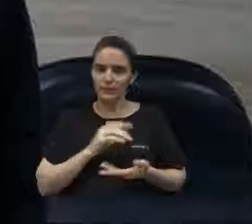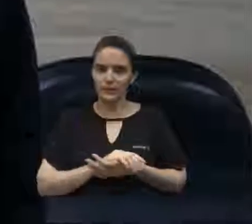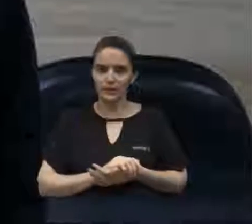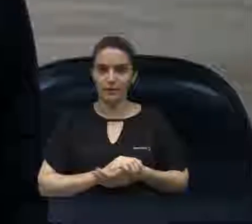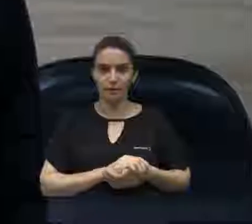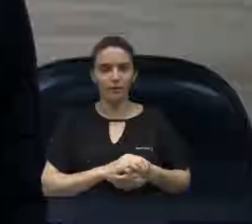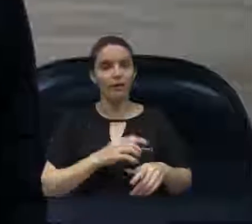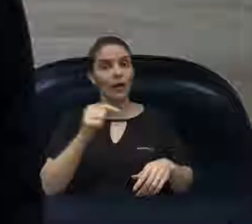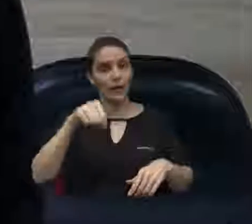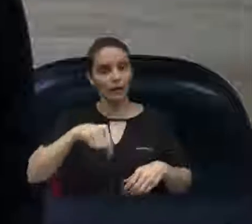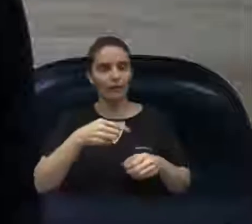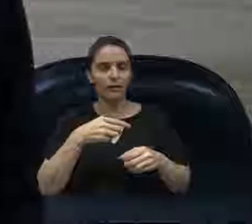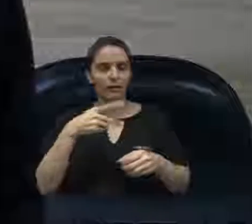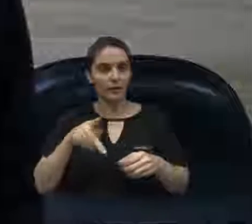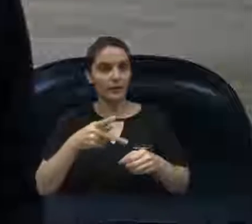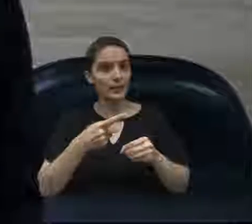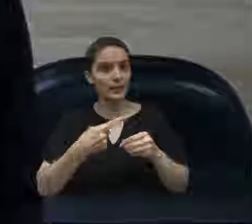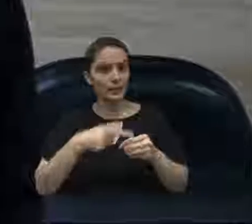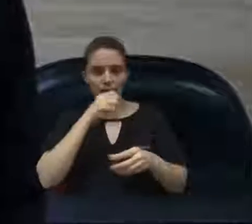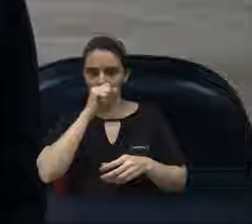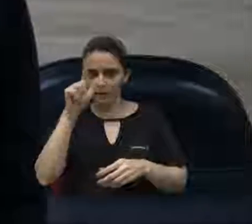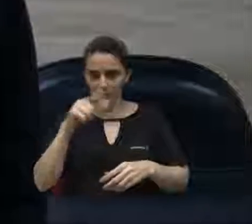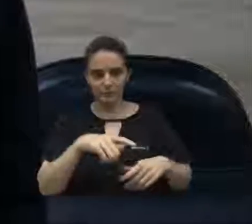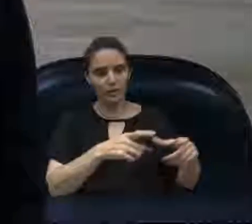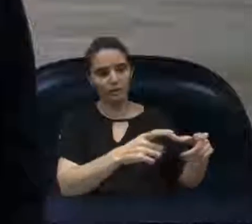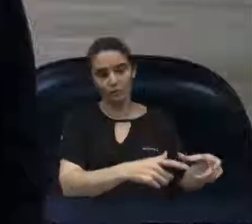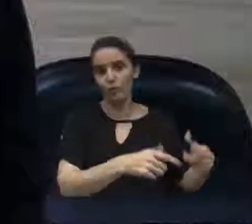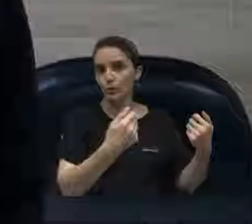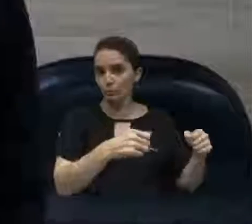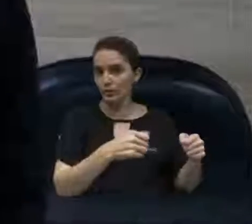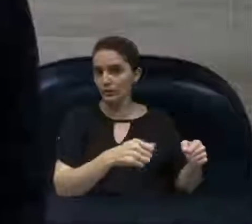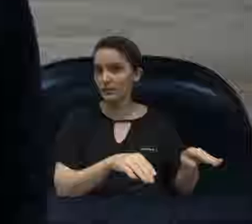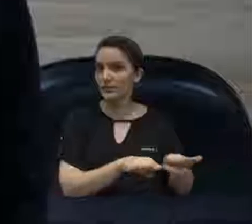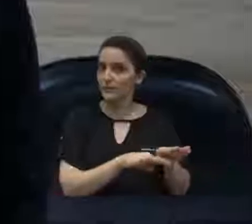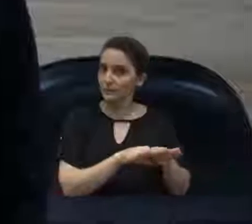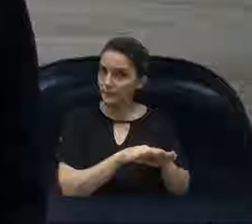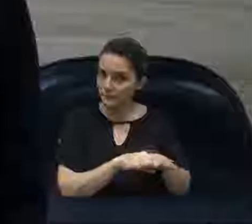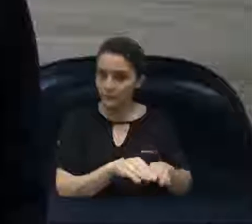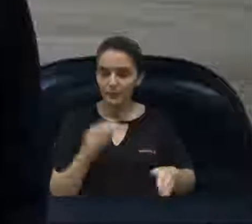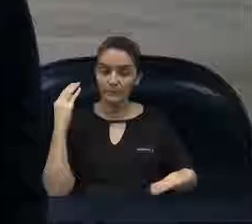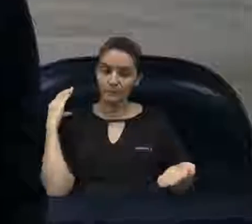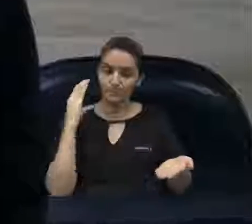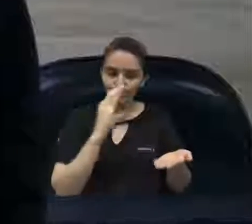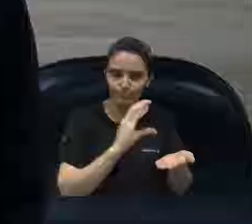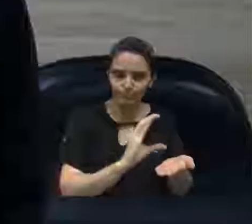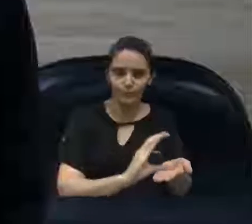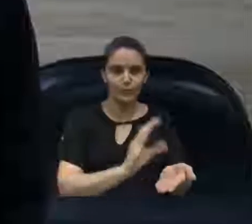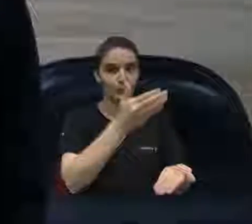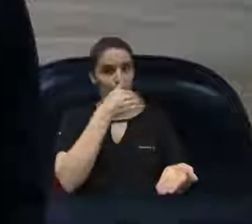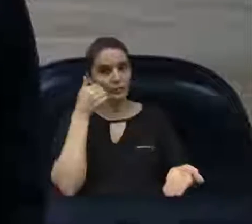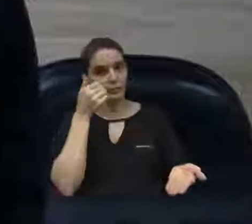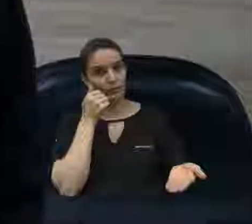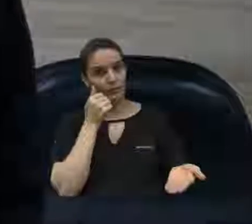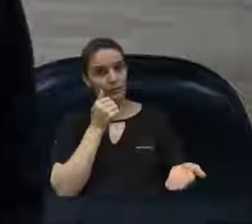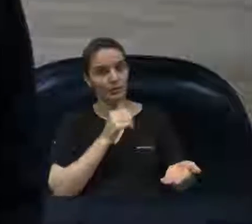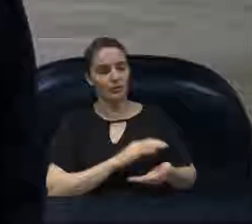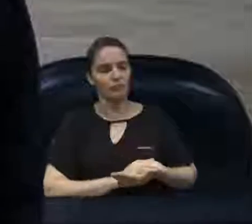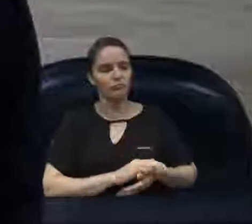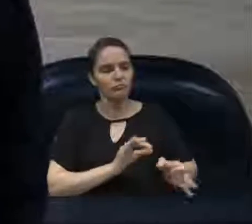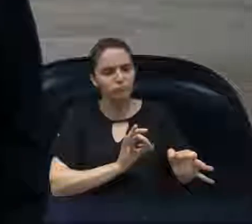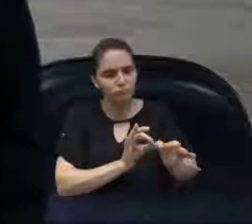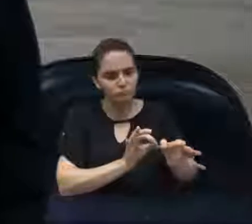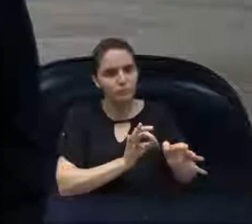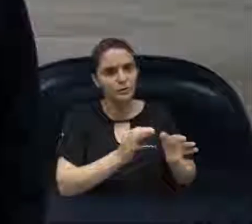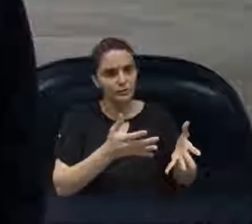aquele local. Tenho enviado também algumas coisas já há tempo à prefeitura e até pedido